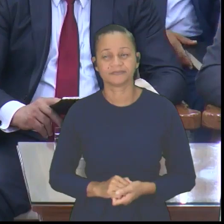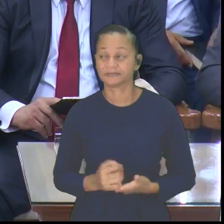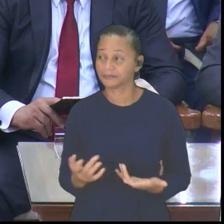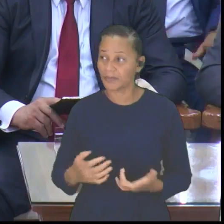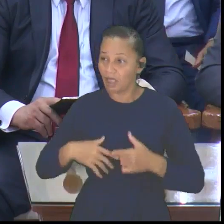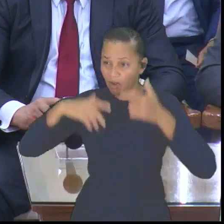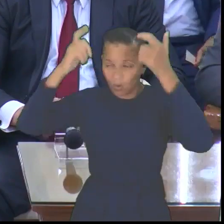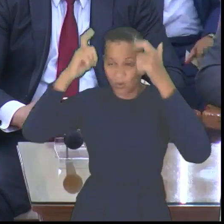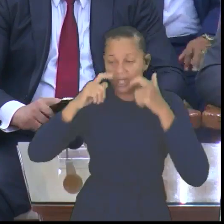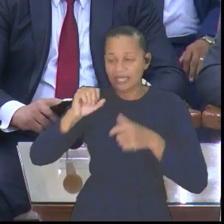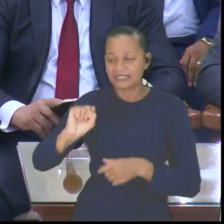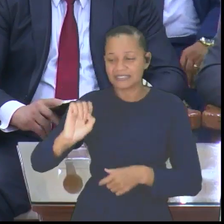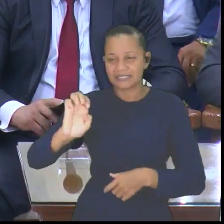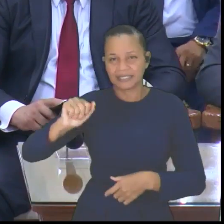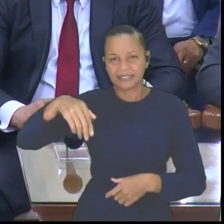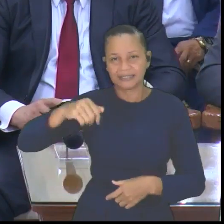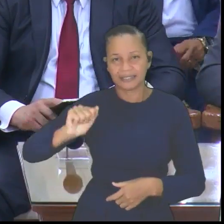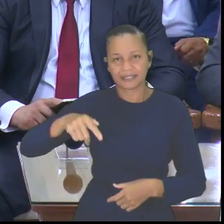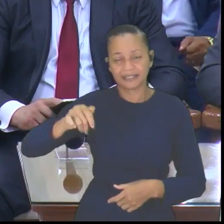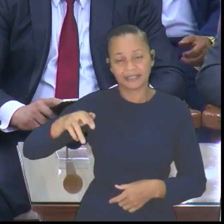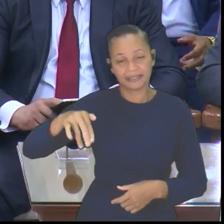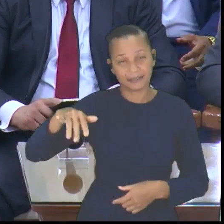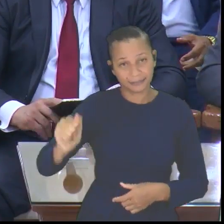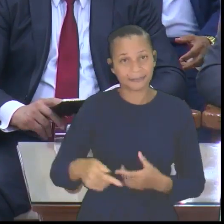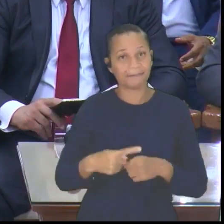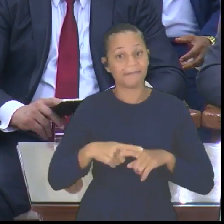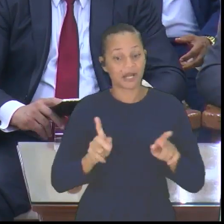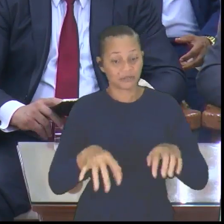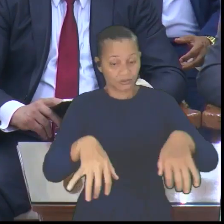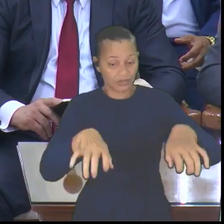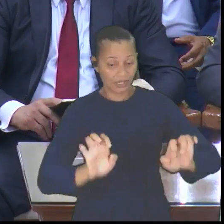Senaqueribe era o homem mais poderoso, mas Ezequias tinha joelho.